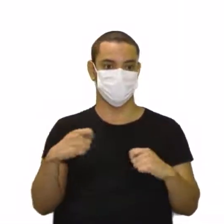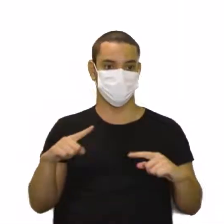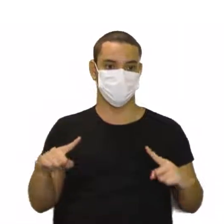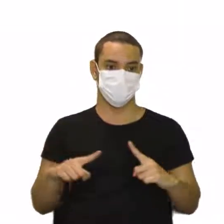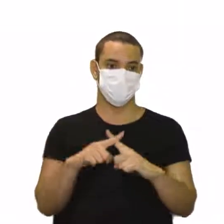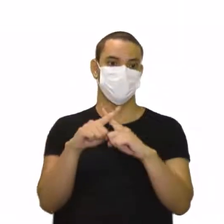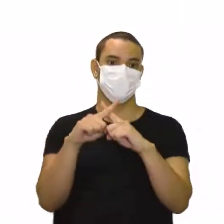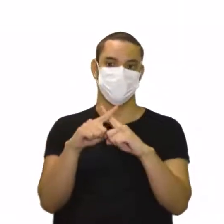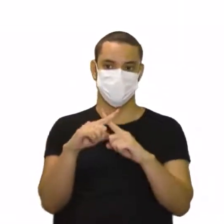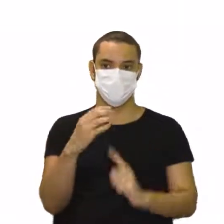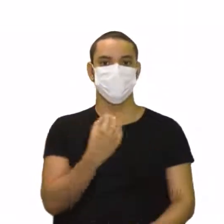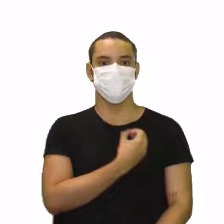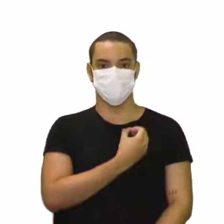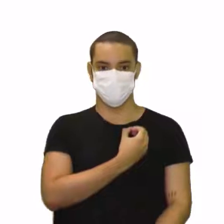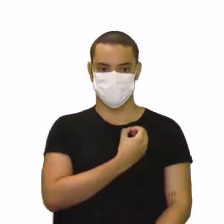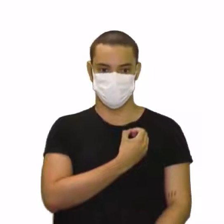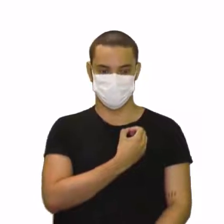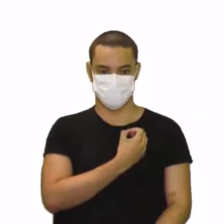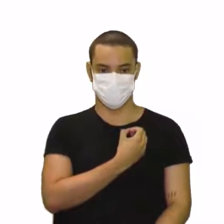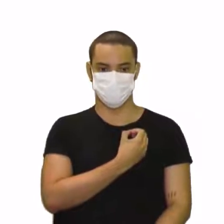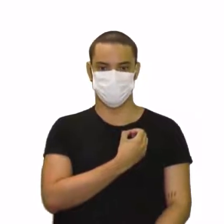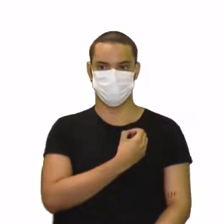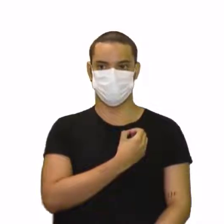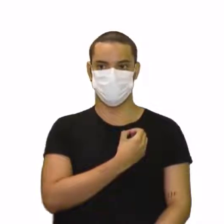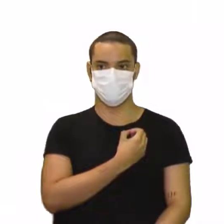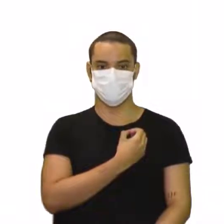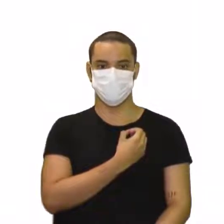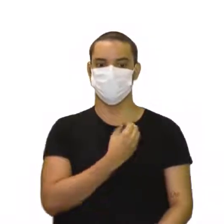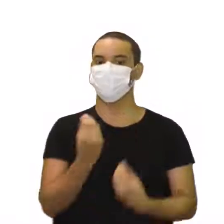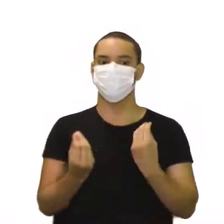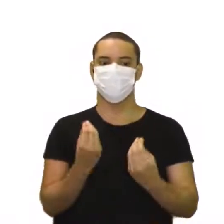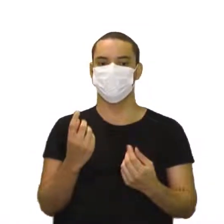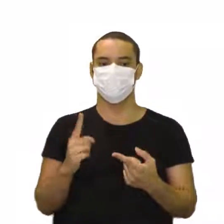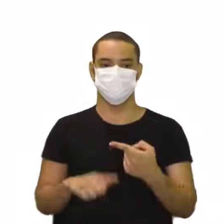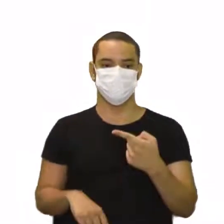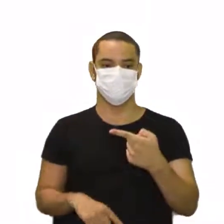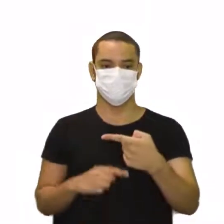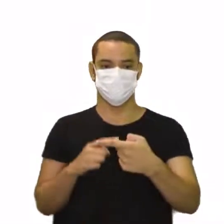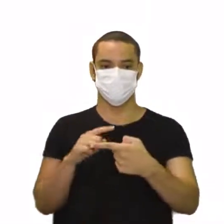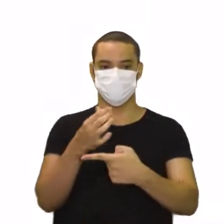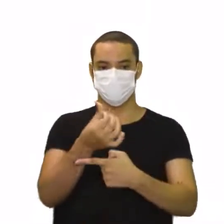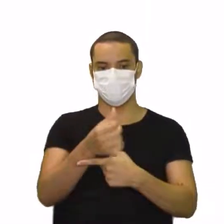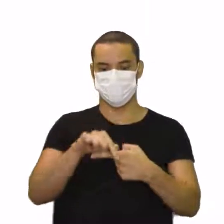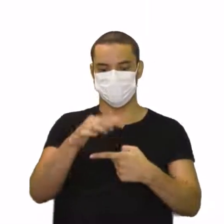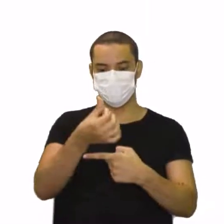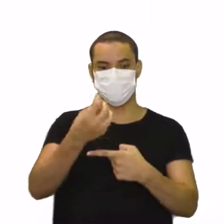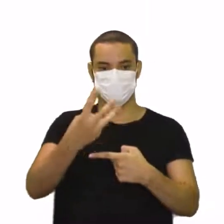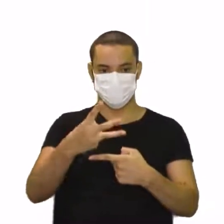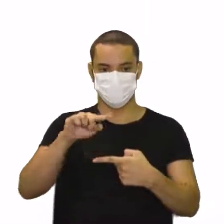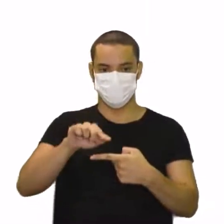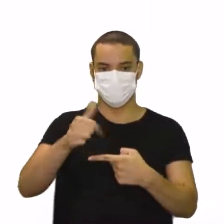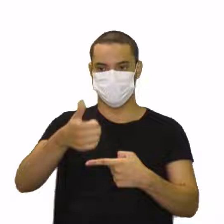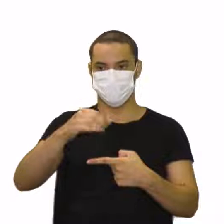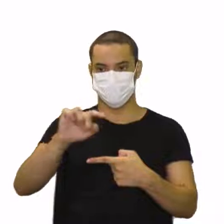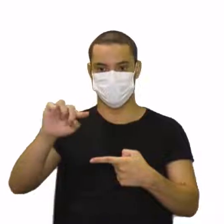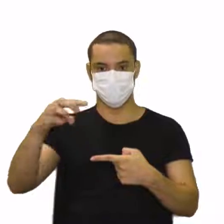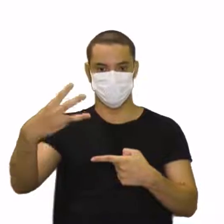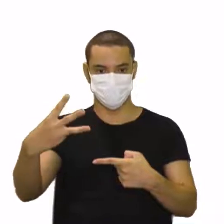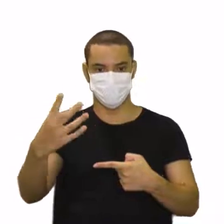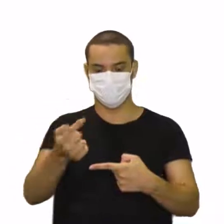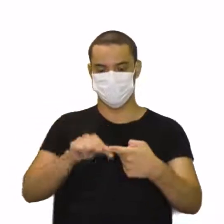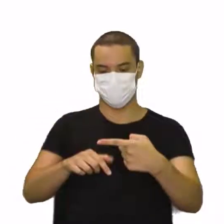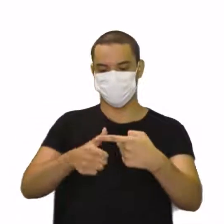multiplicar o valor aqui de baixo, 1.400, né? 2 vezes 7, 14, acrescenta 2 zeros,